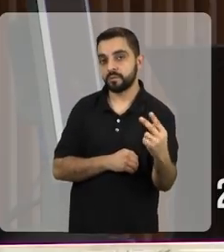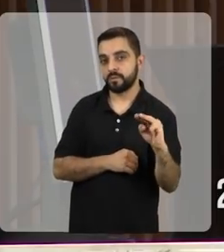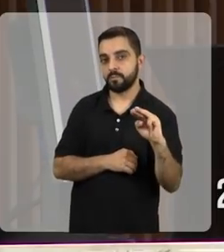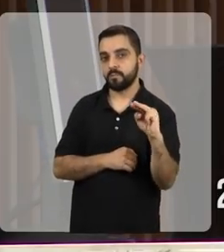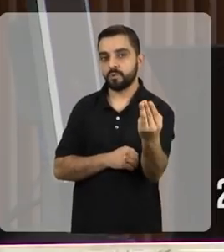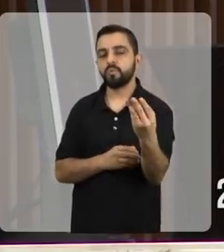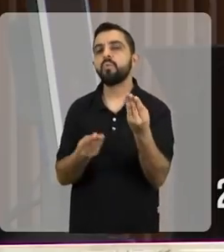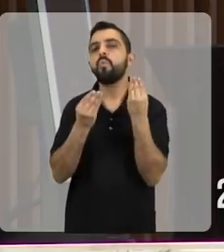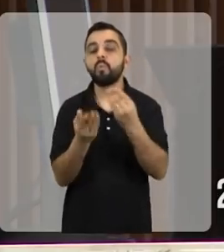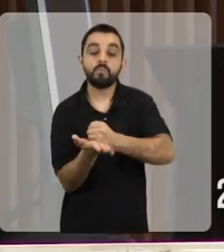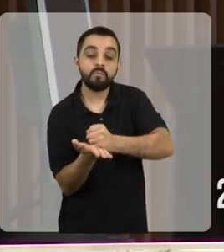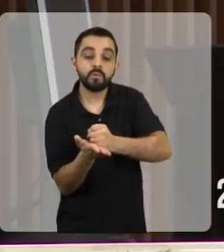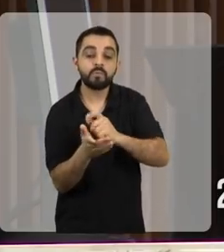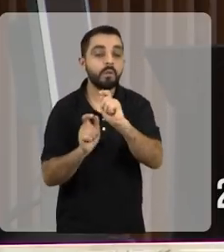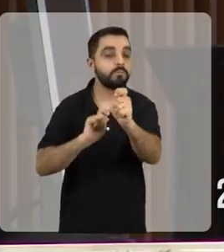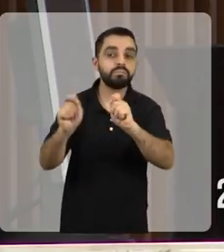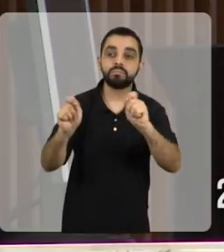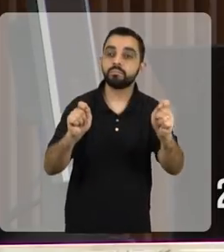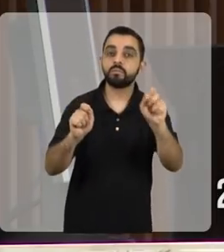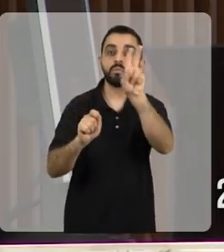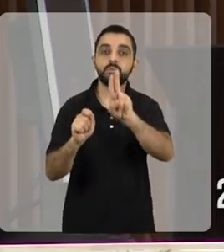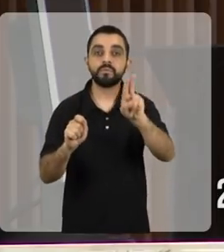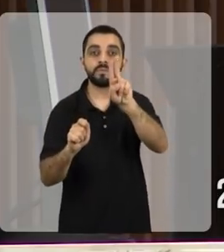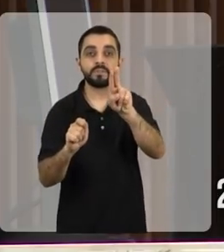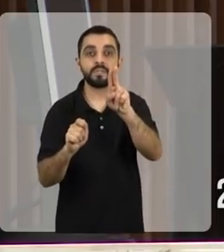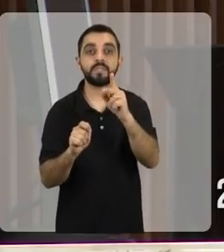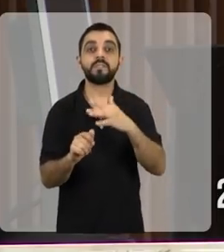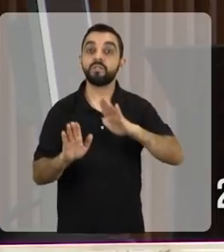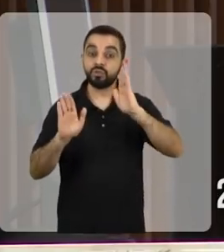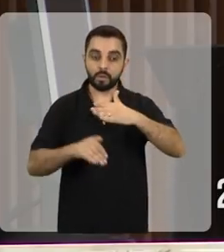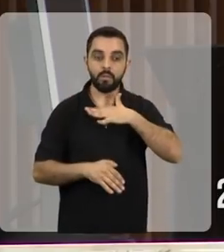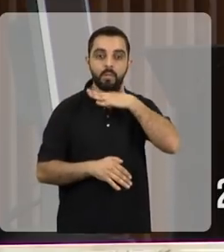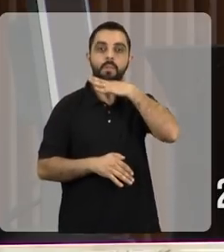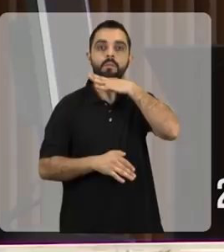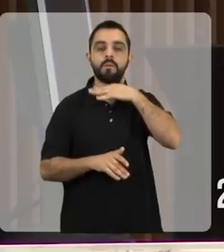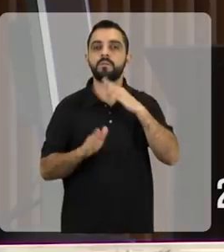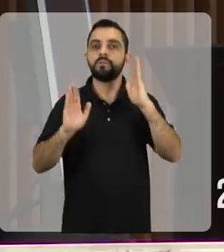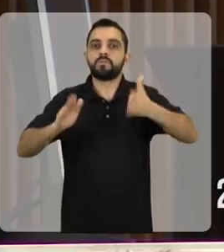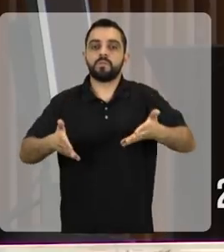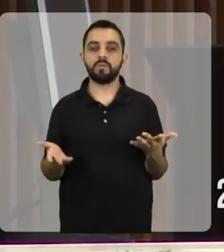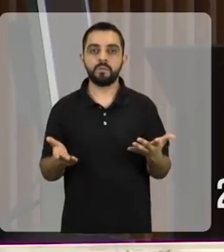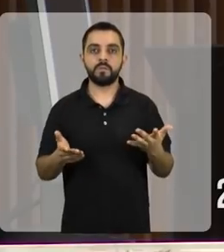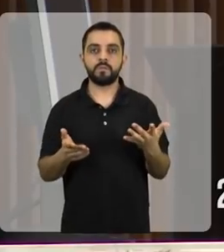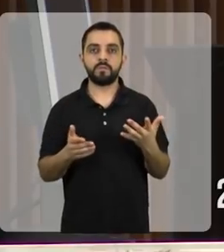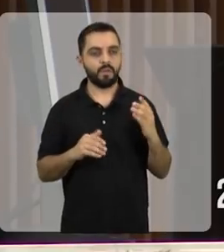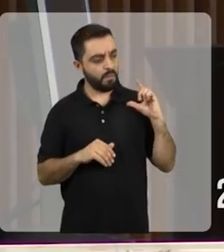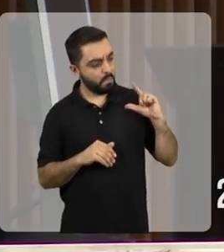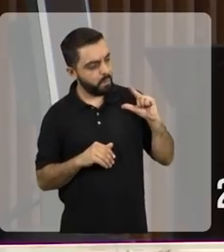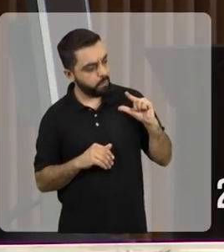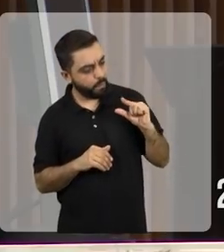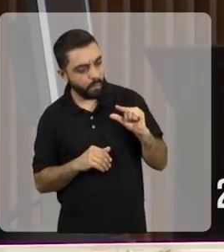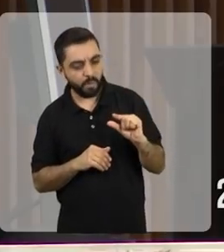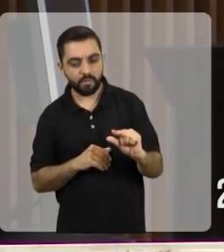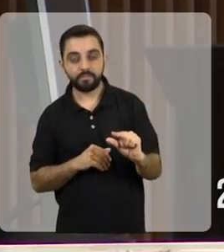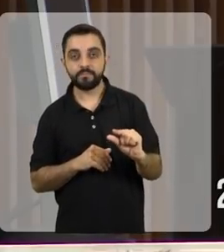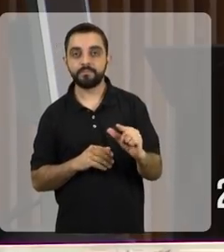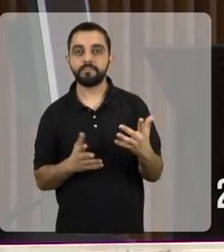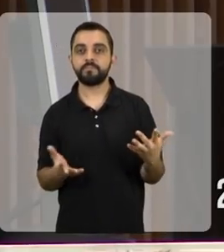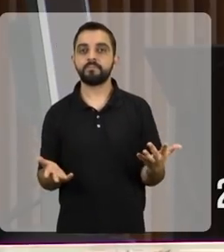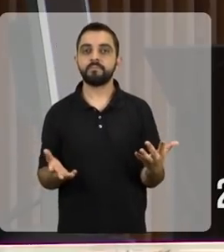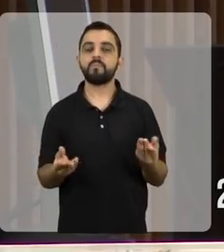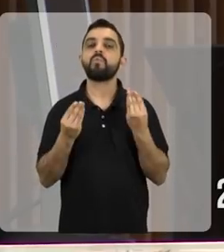como é possível gerir uma universidade que já vêm sendo apertada e arrojada e as verbas diminuídos tanto